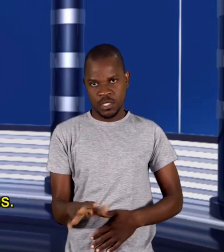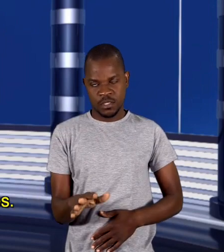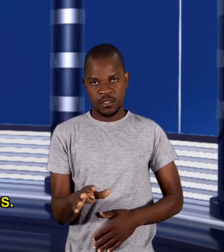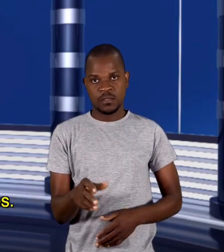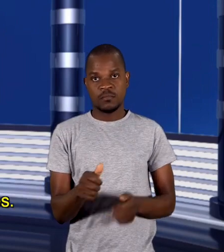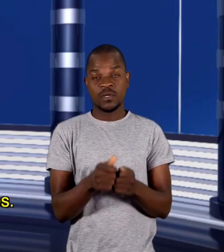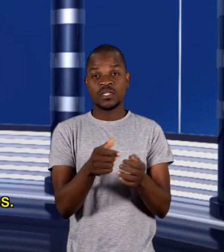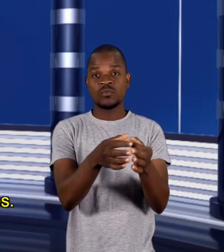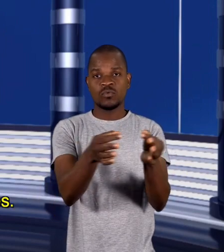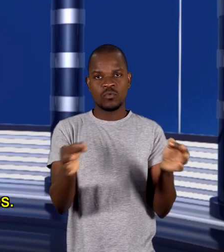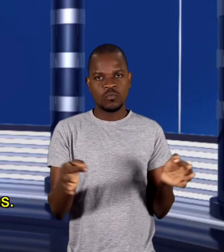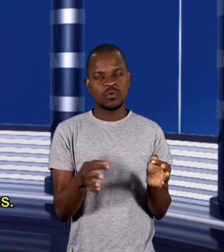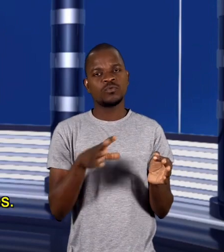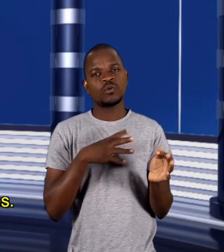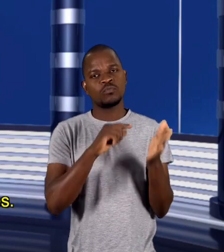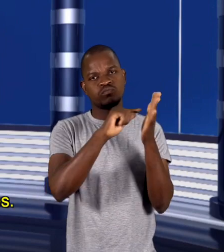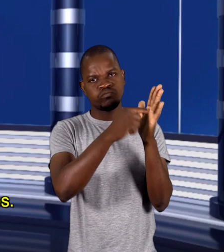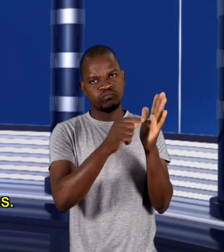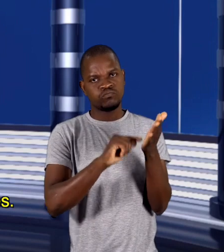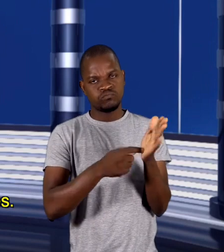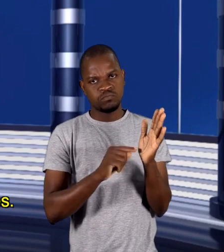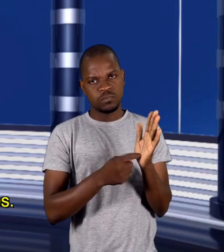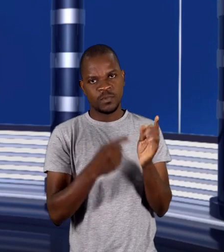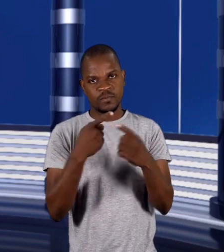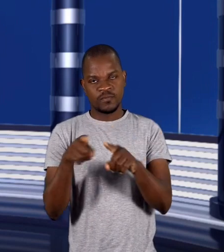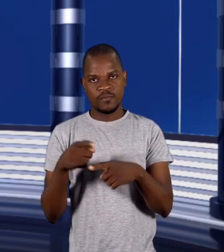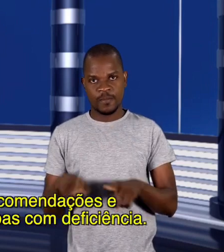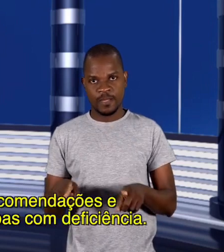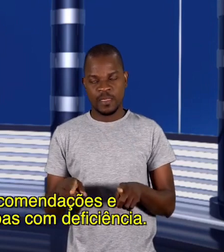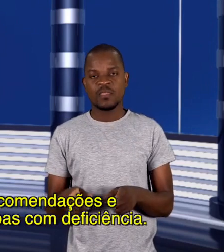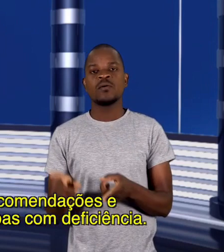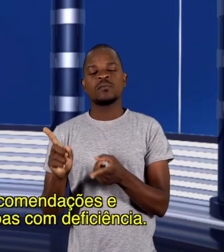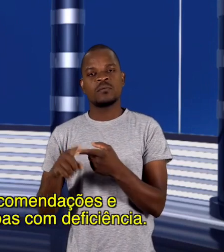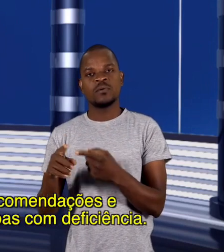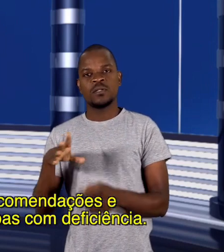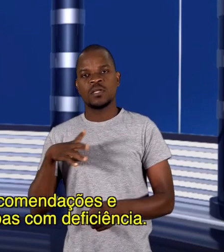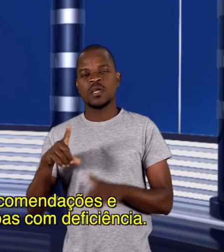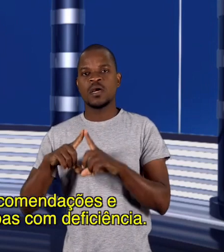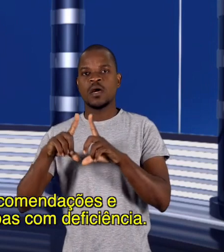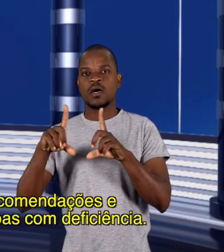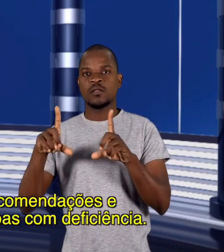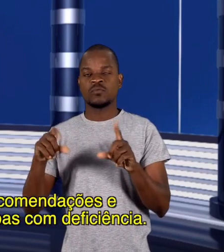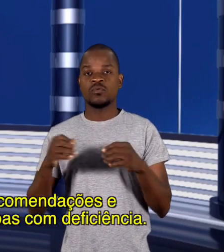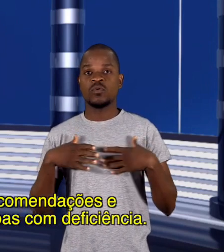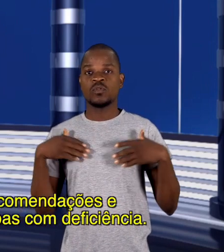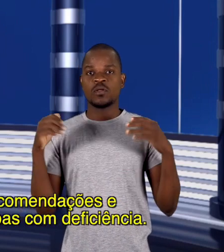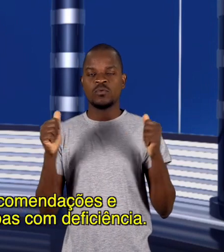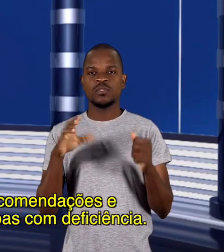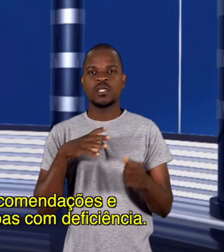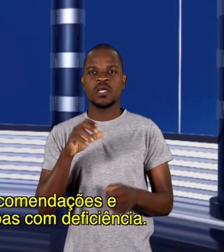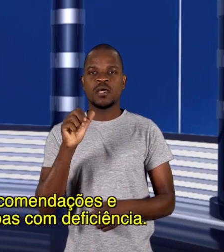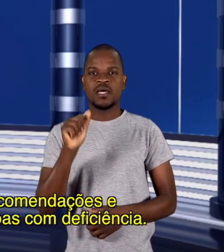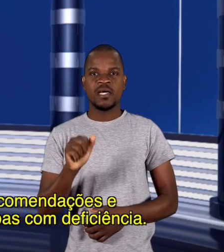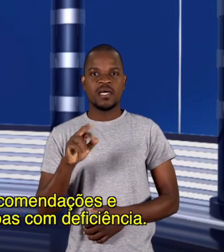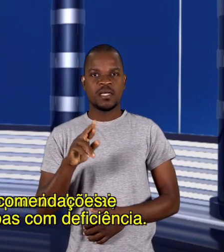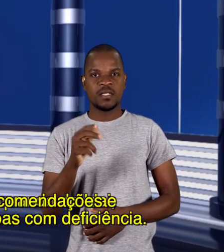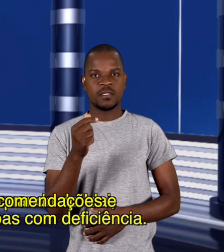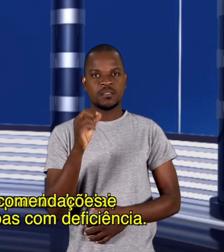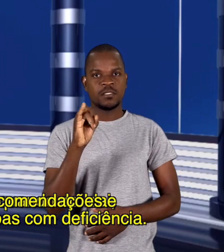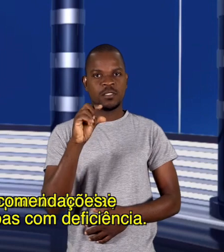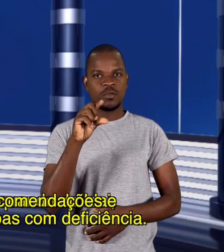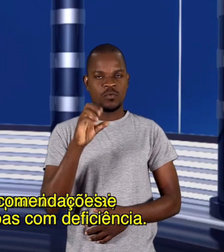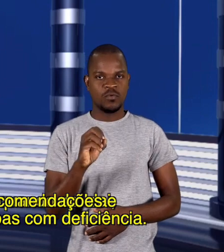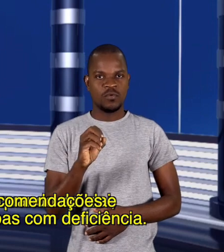para cada um. No caso de saúde também tem no seu artigo 25 recomendações